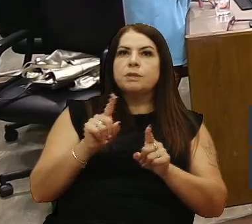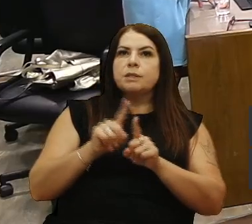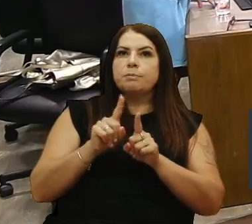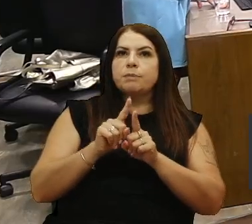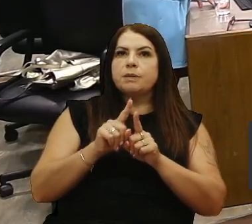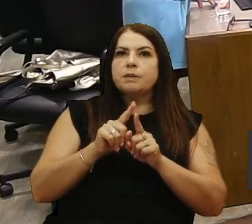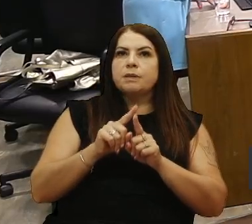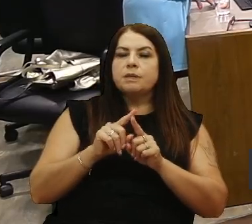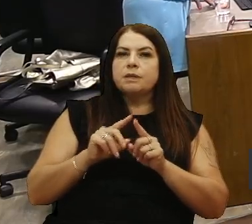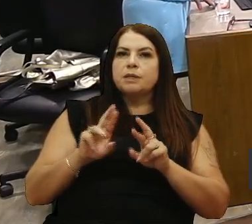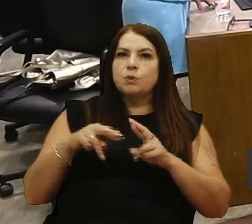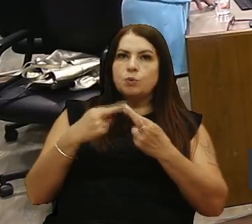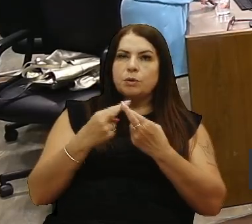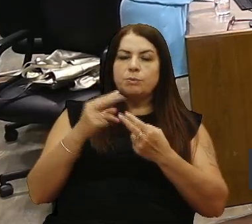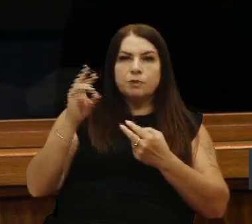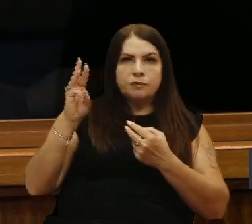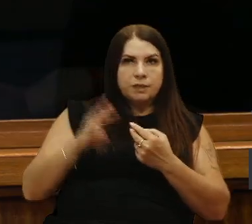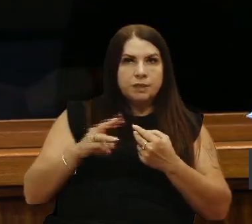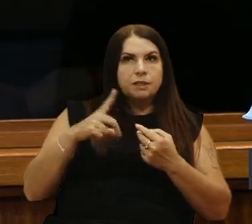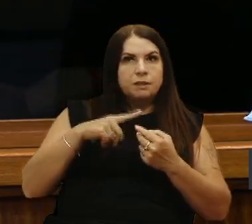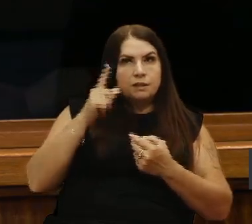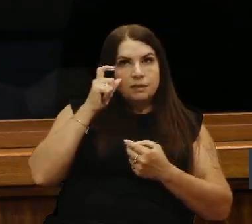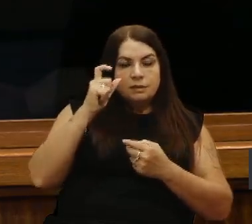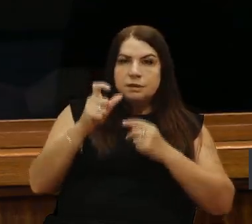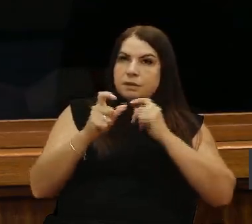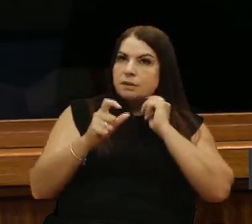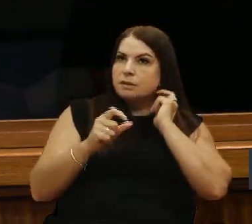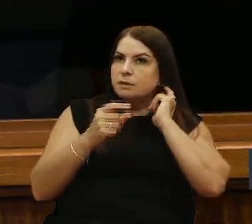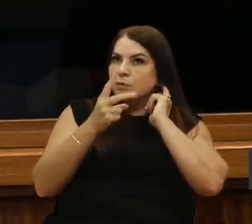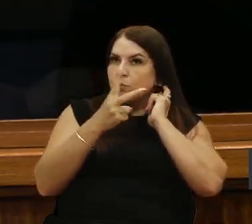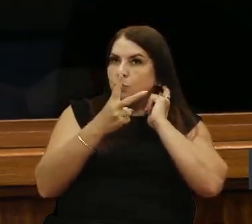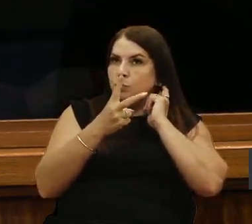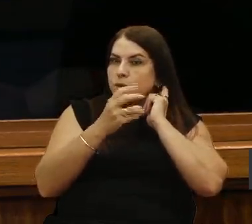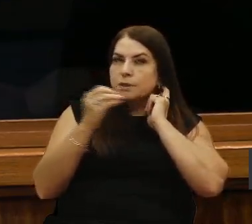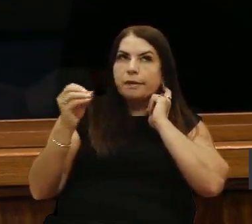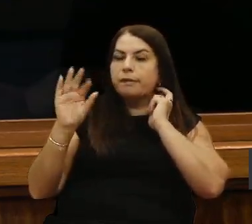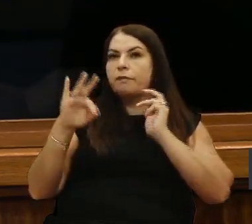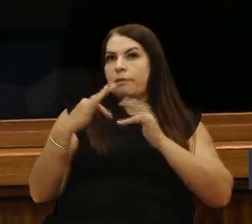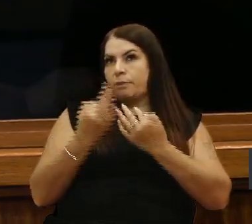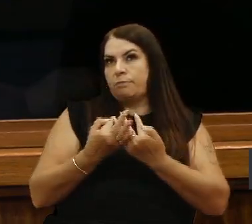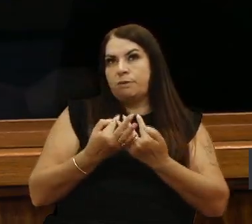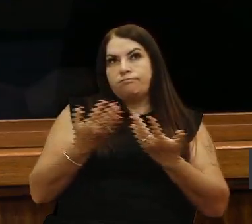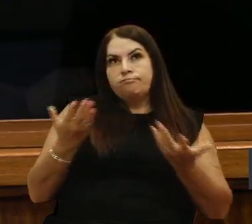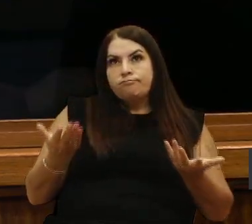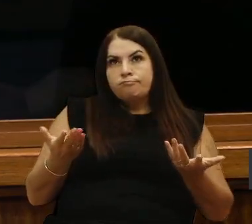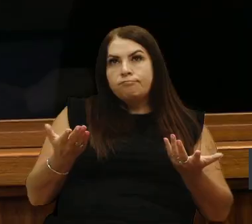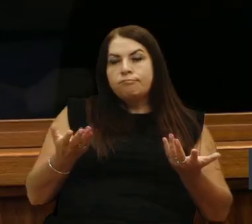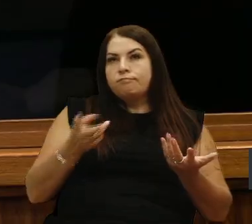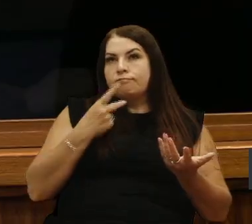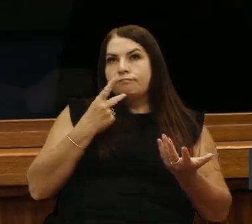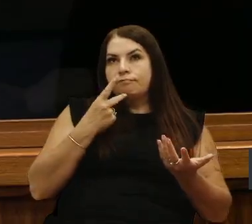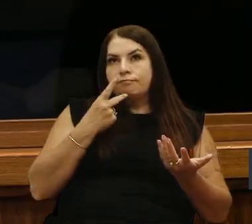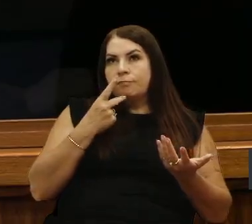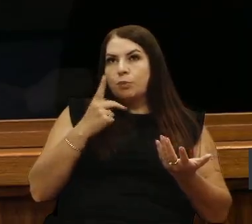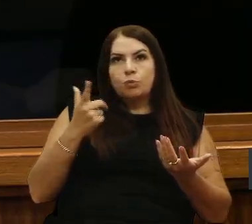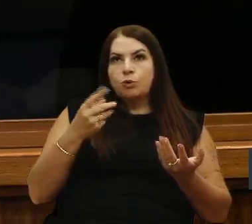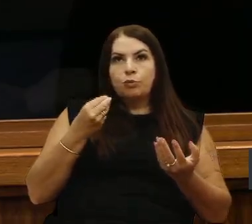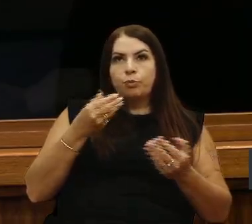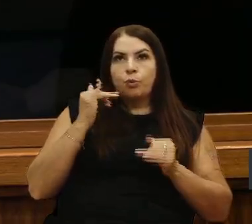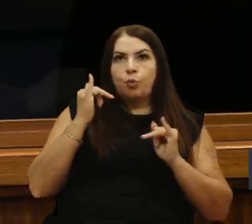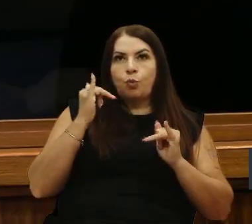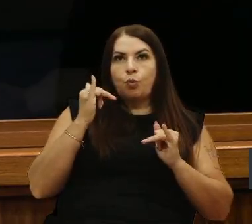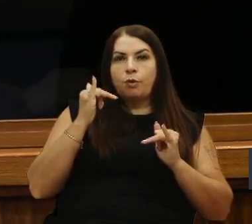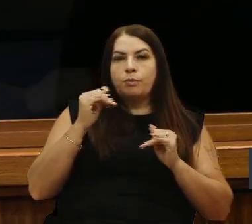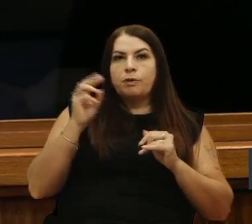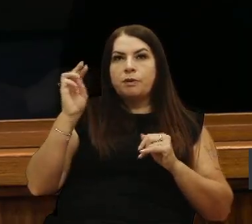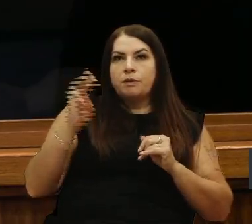reunimos com a Visat, e a Visat tem interesse, são 200 e tantas famílias, só que é o que eles dizem, eles não vão botar um ônibus